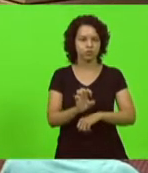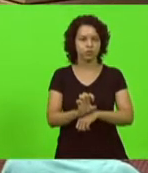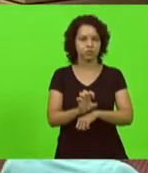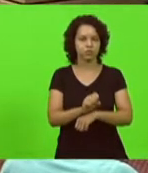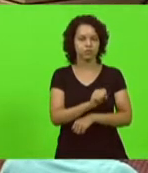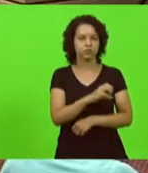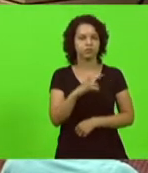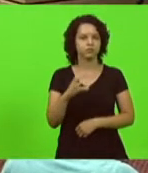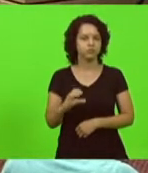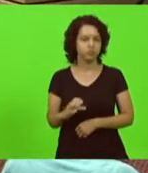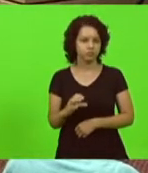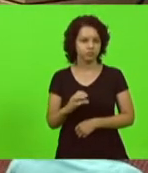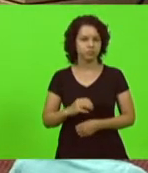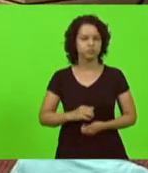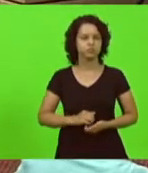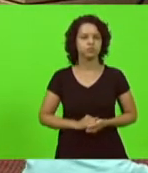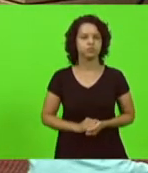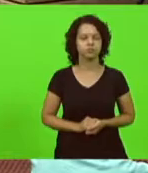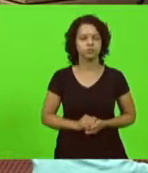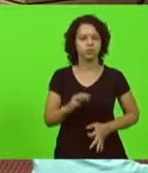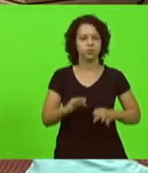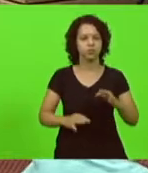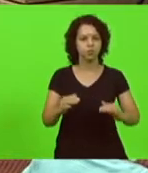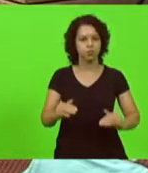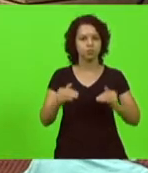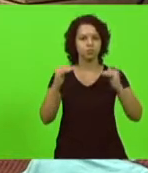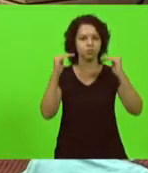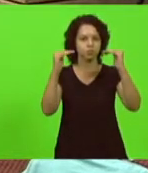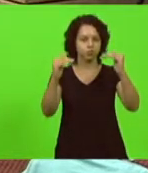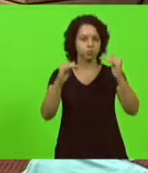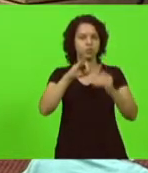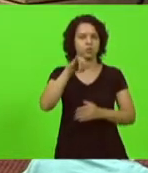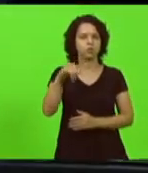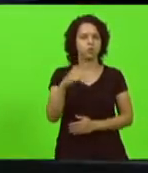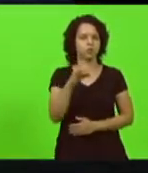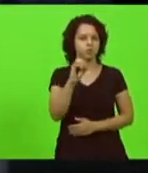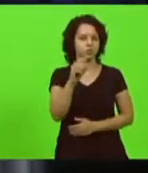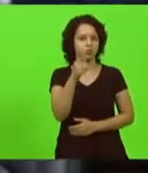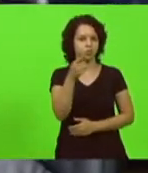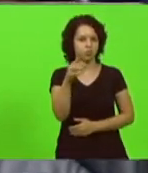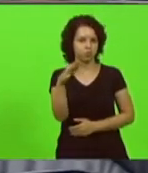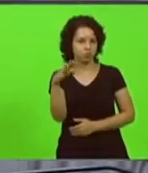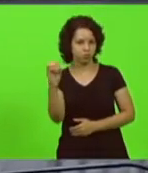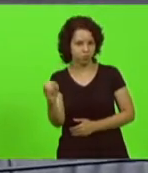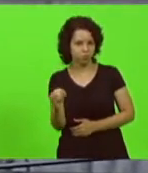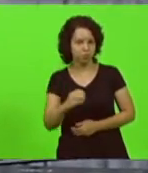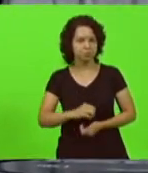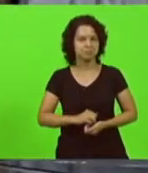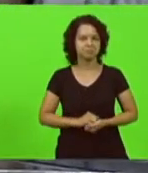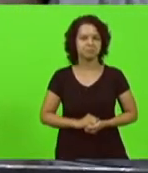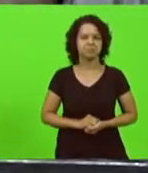Catarina, desembargador João Henrique Blasi.